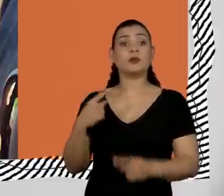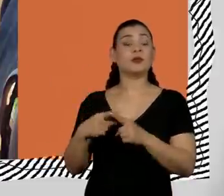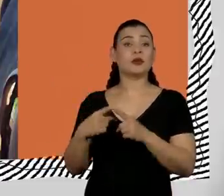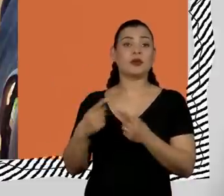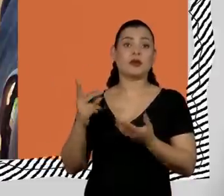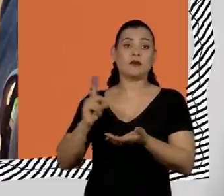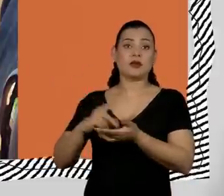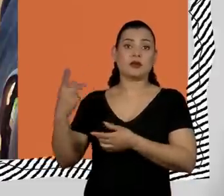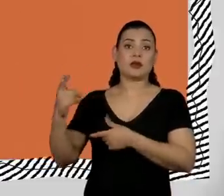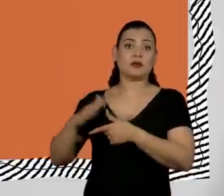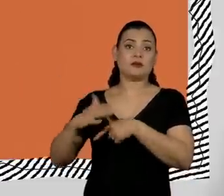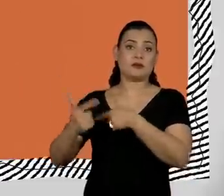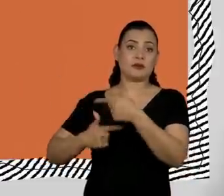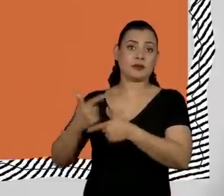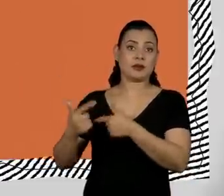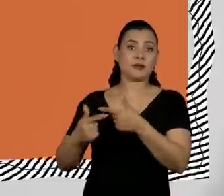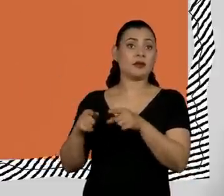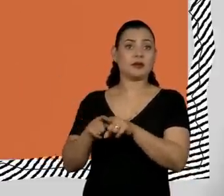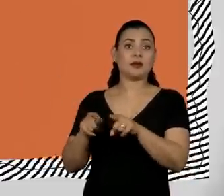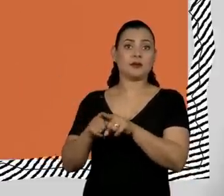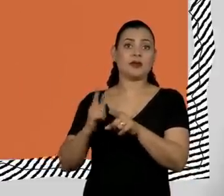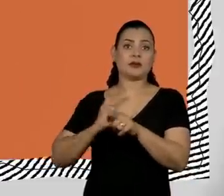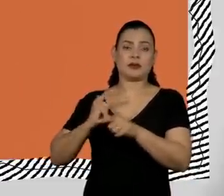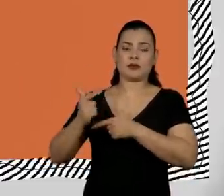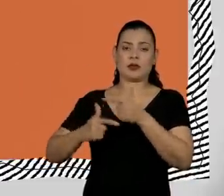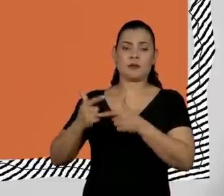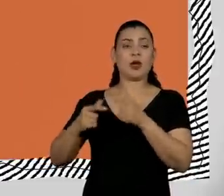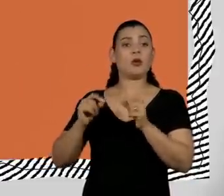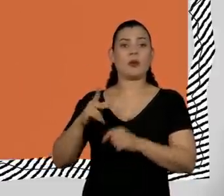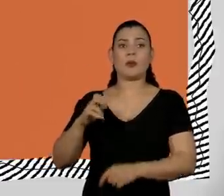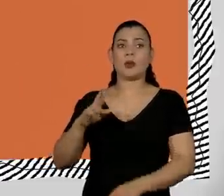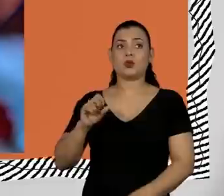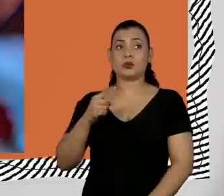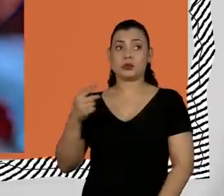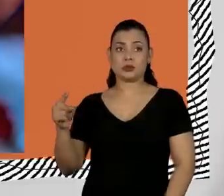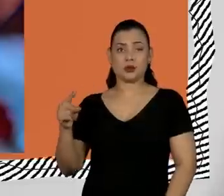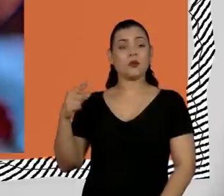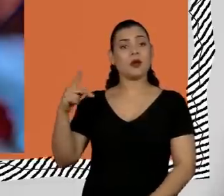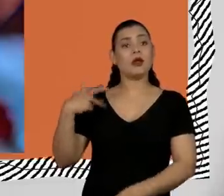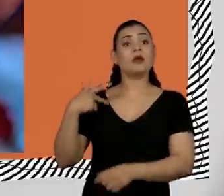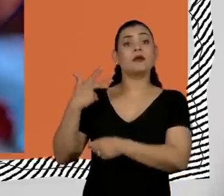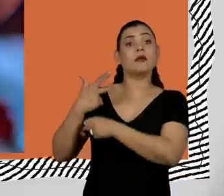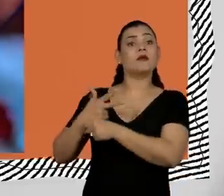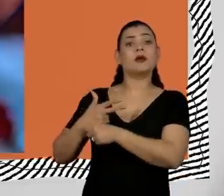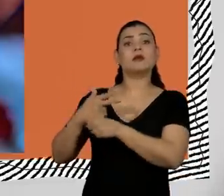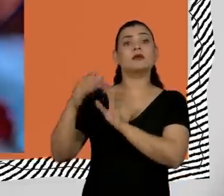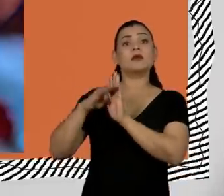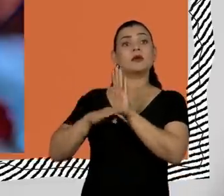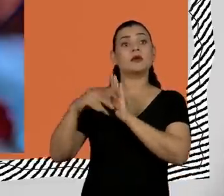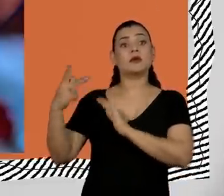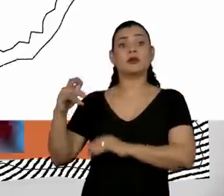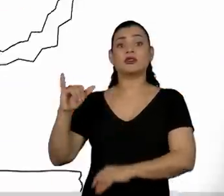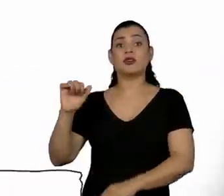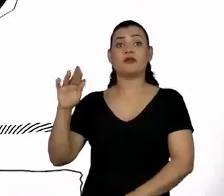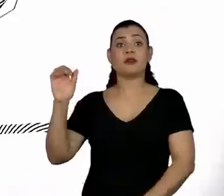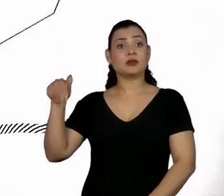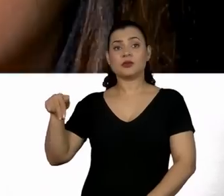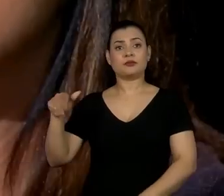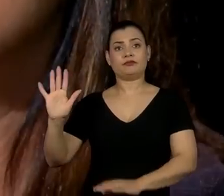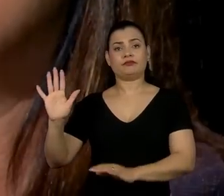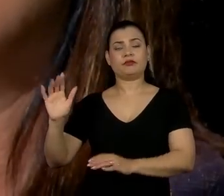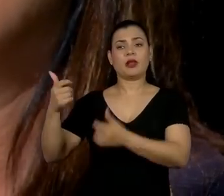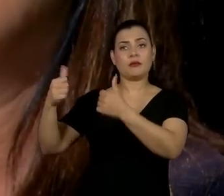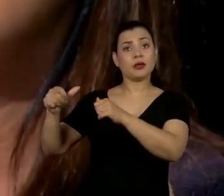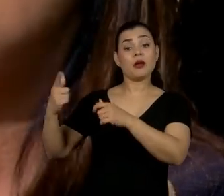um produtor né Tem uma produtora e gravando um programa que era para o Jefferson gravar acabou sendo